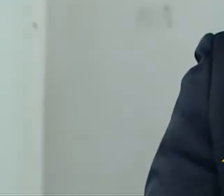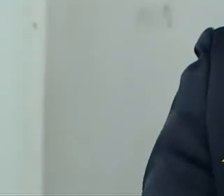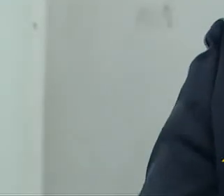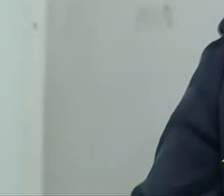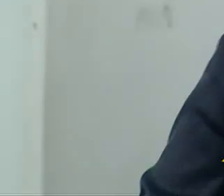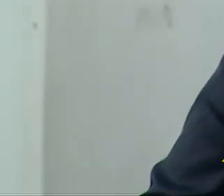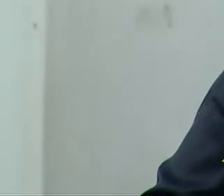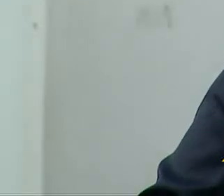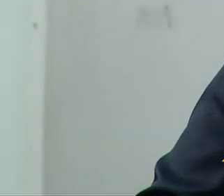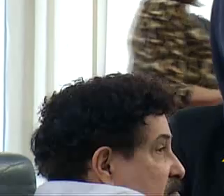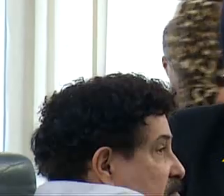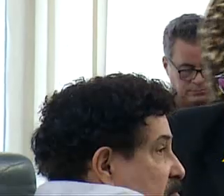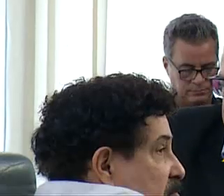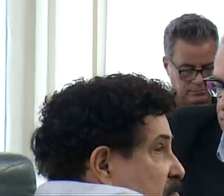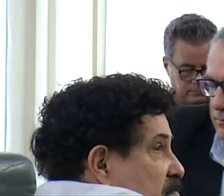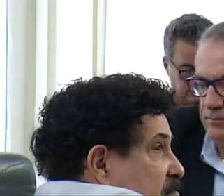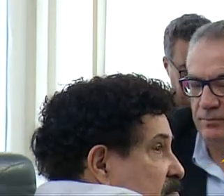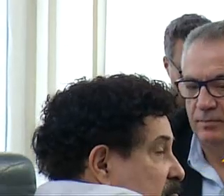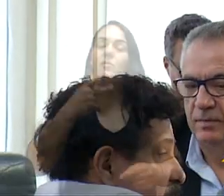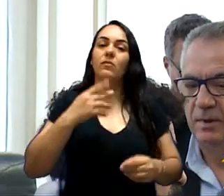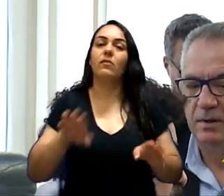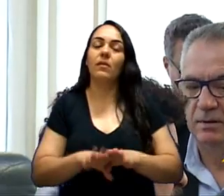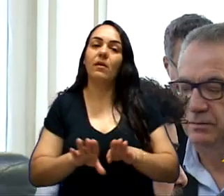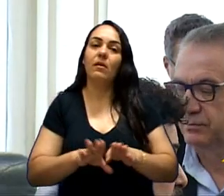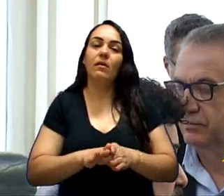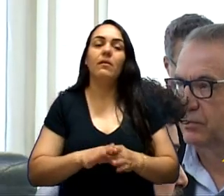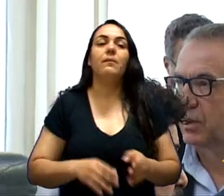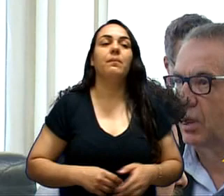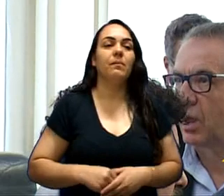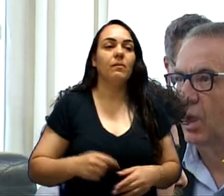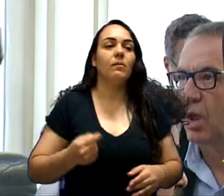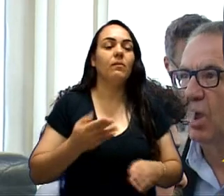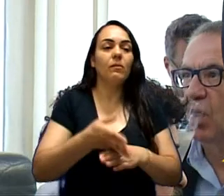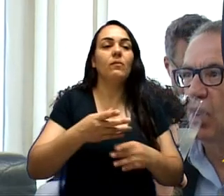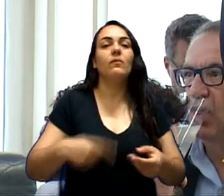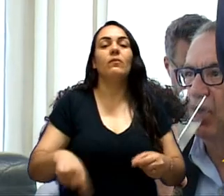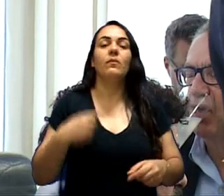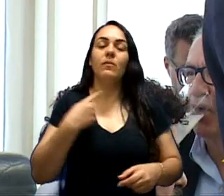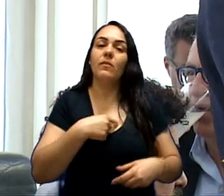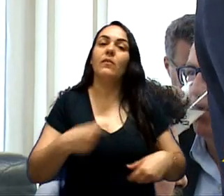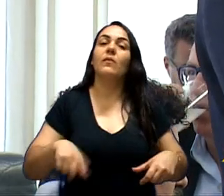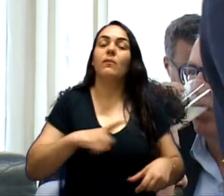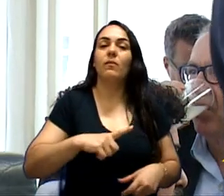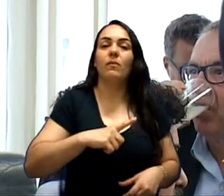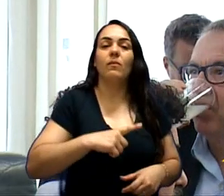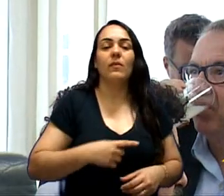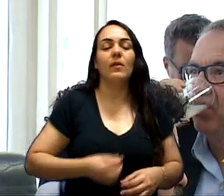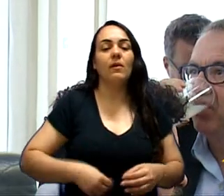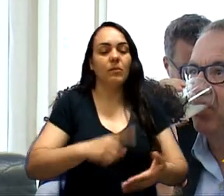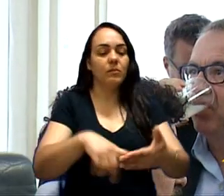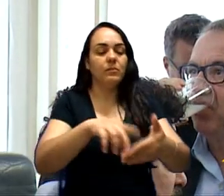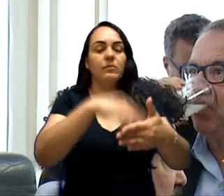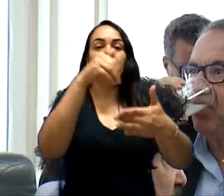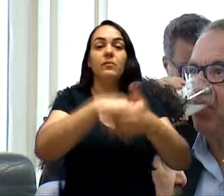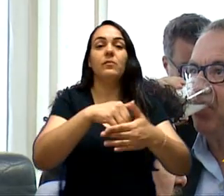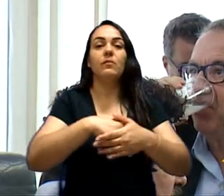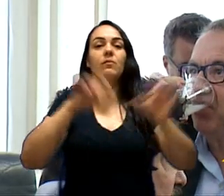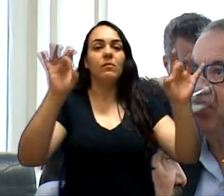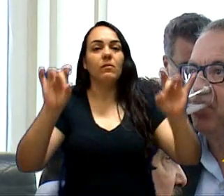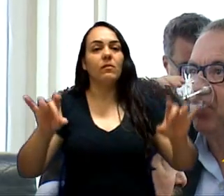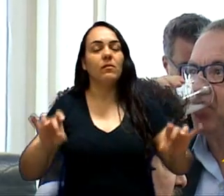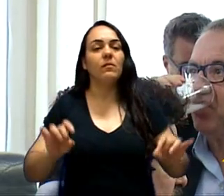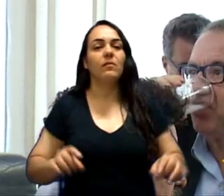aqui. Então esses vereadores lá estão dizendo que é idêntico a nós. Quando aqui nós temos alguma votação